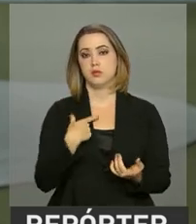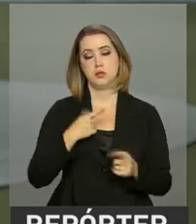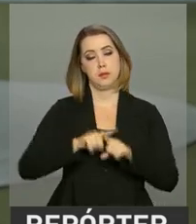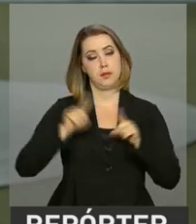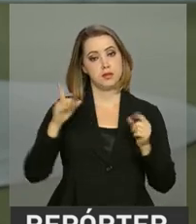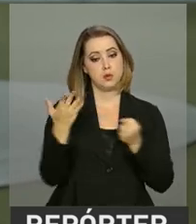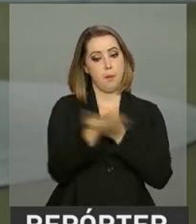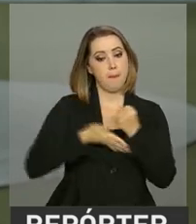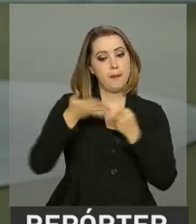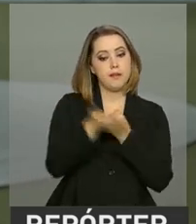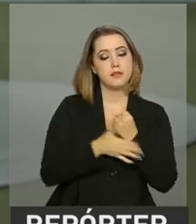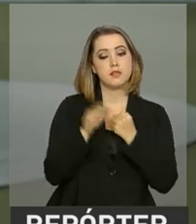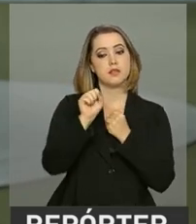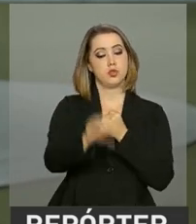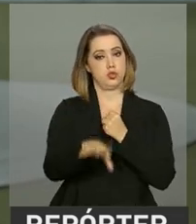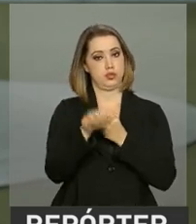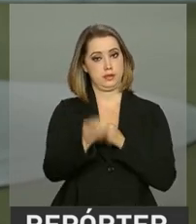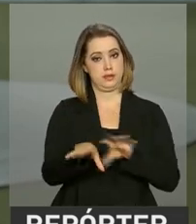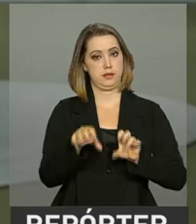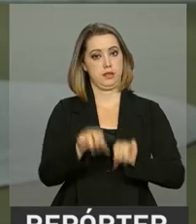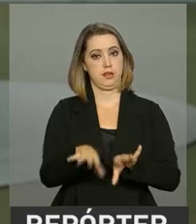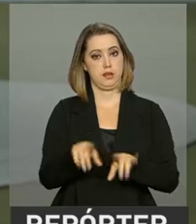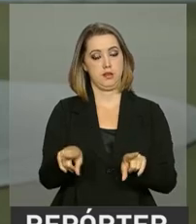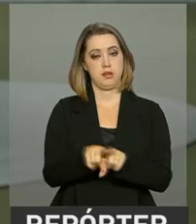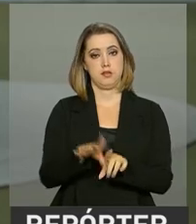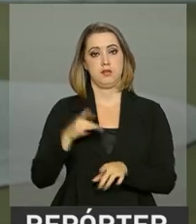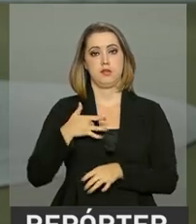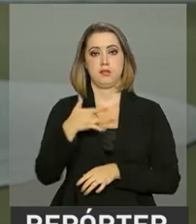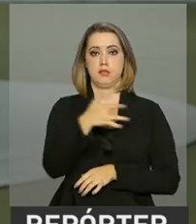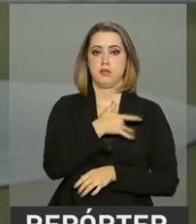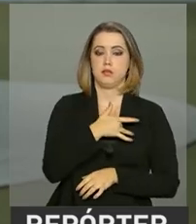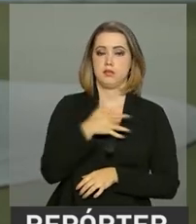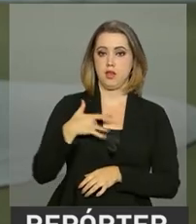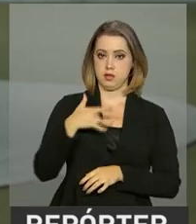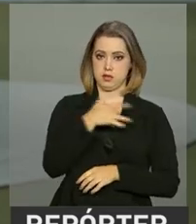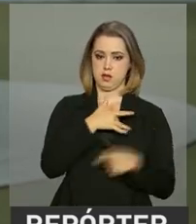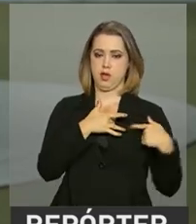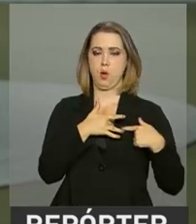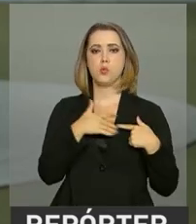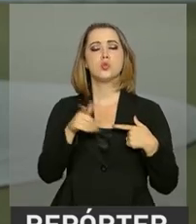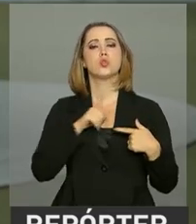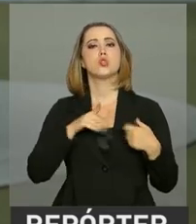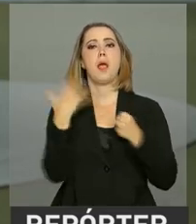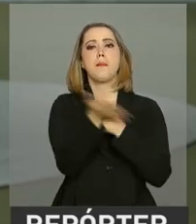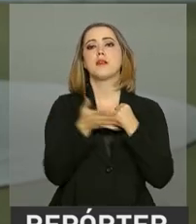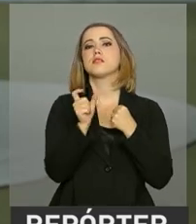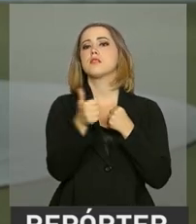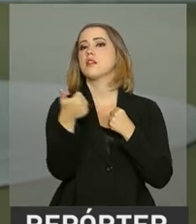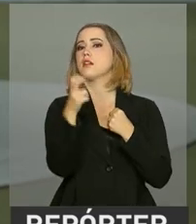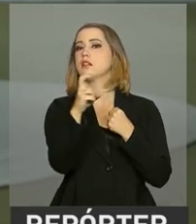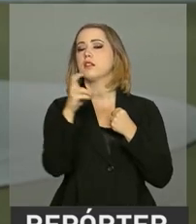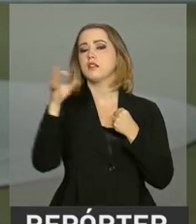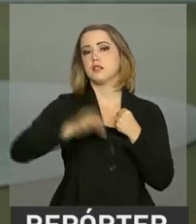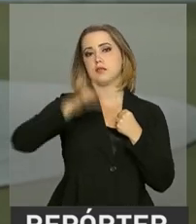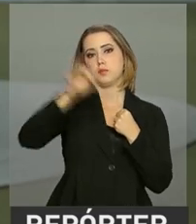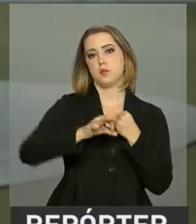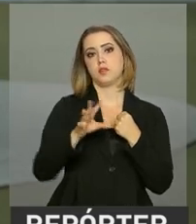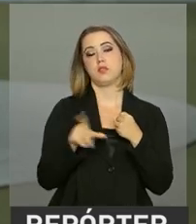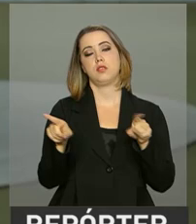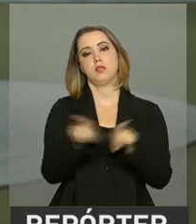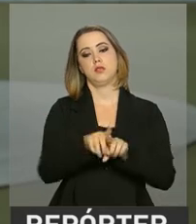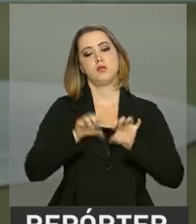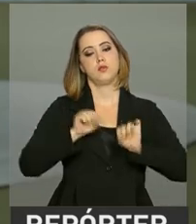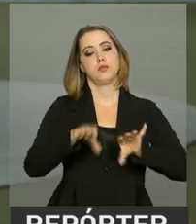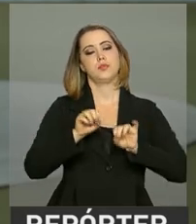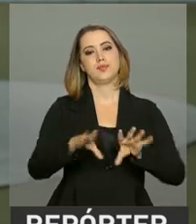para as duas áreas. Saúde, com 15% das receitas arrecadadas em 2017, e